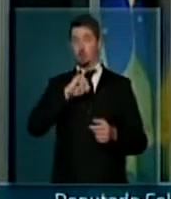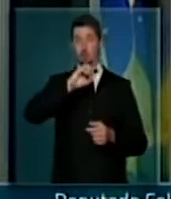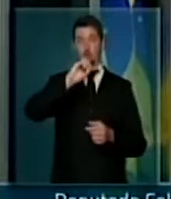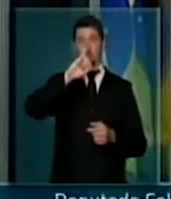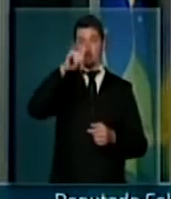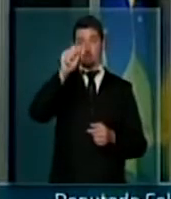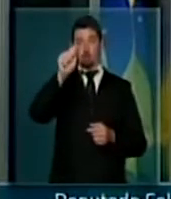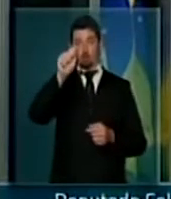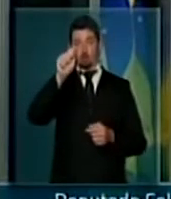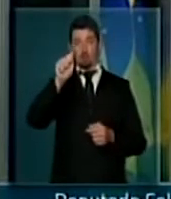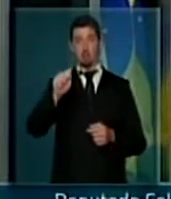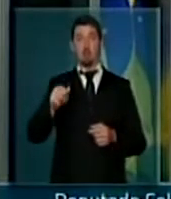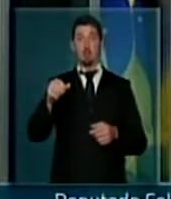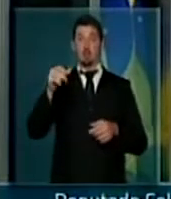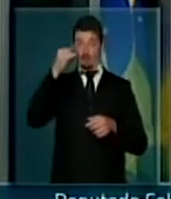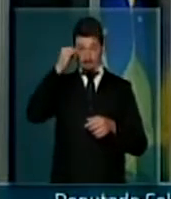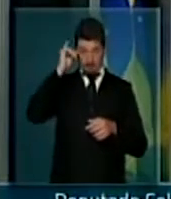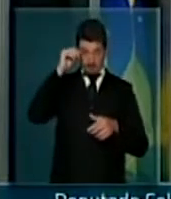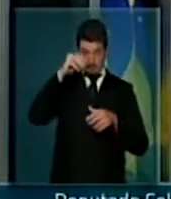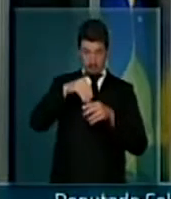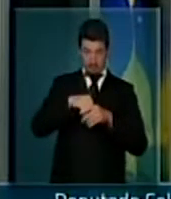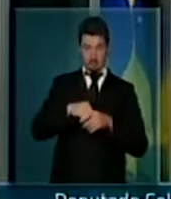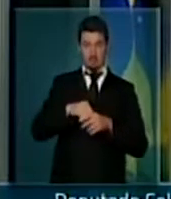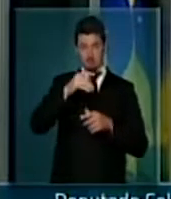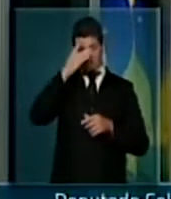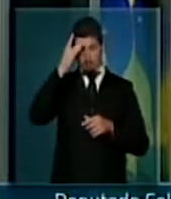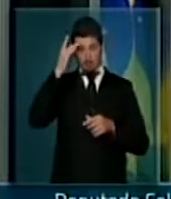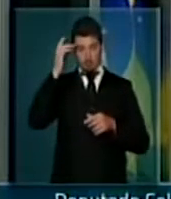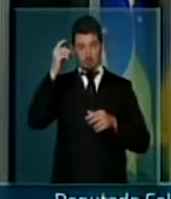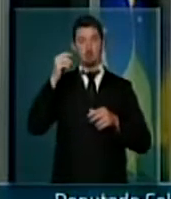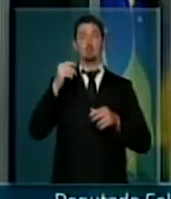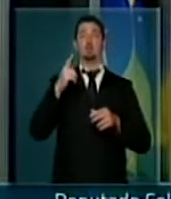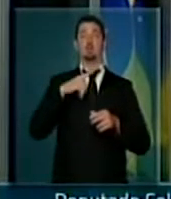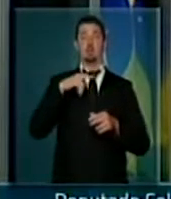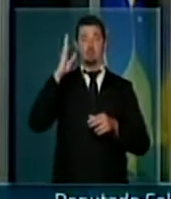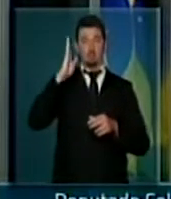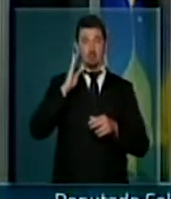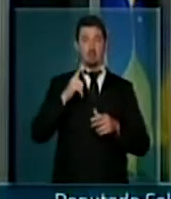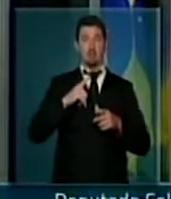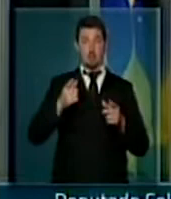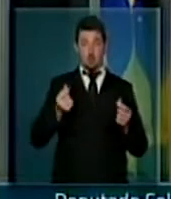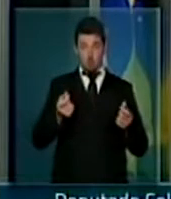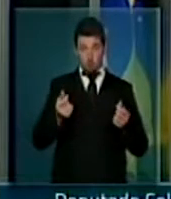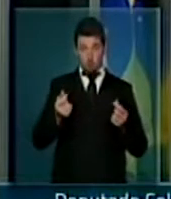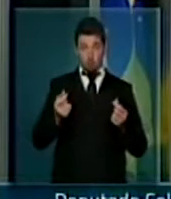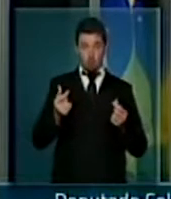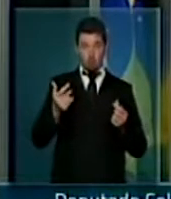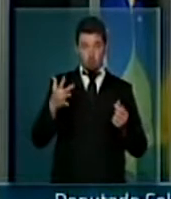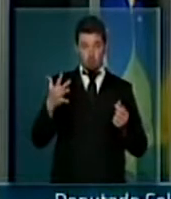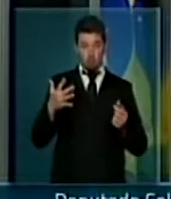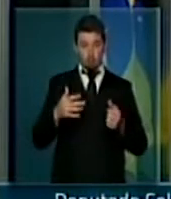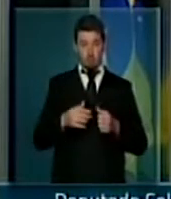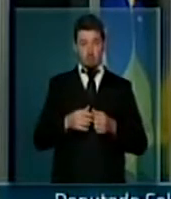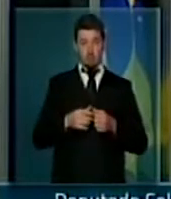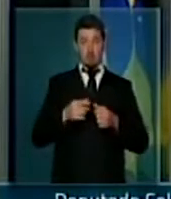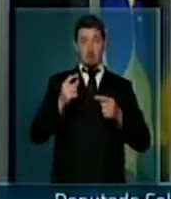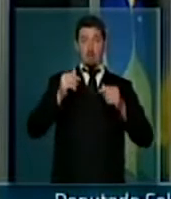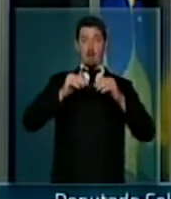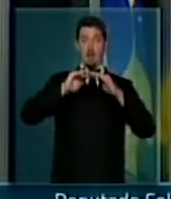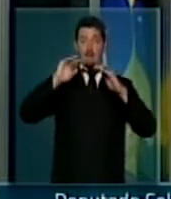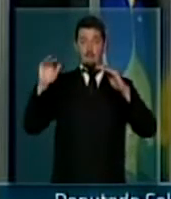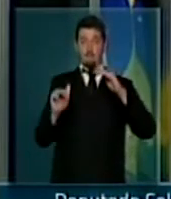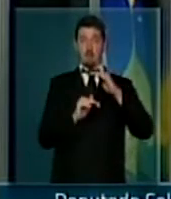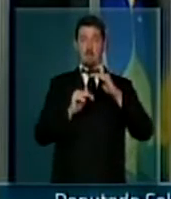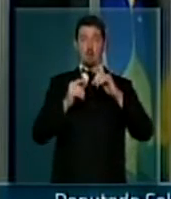soja. Dentro da fazenda, o produtor brasileiro tem um custo de produção bem inferior